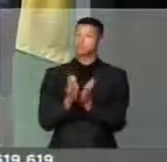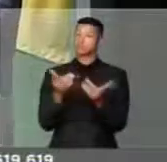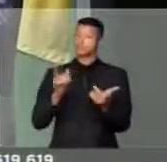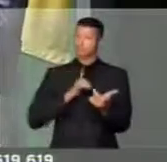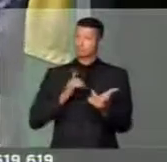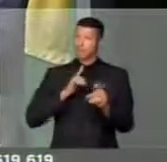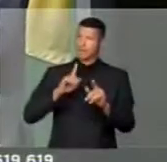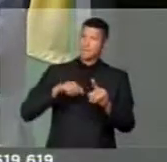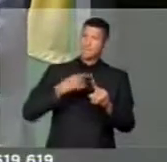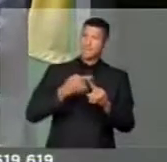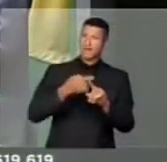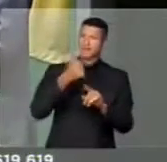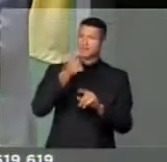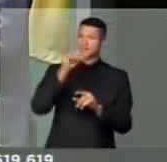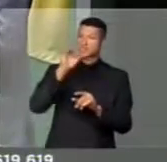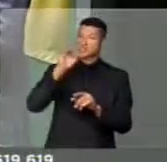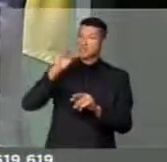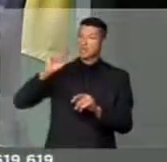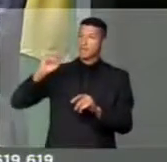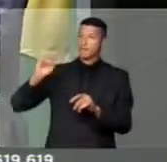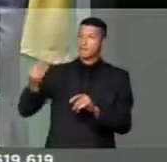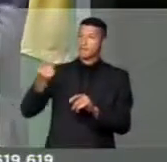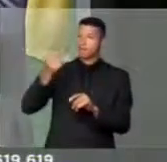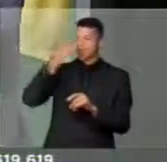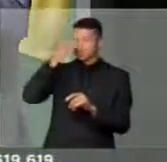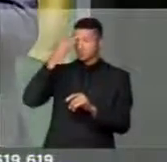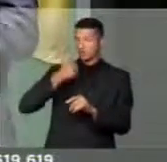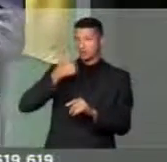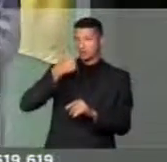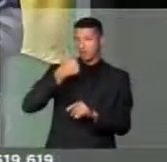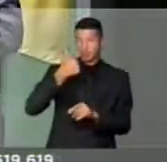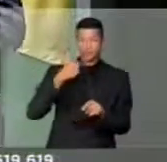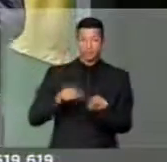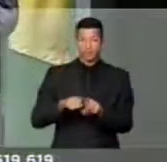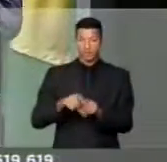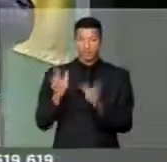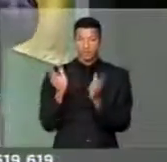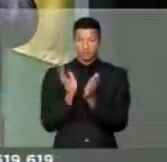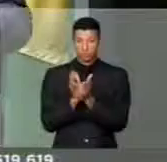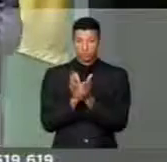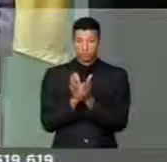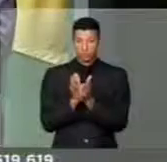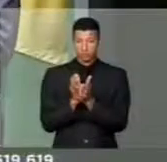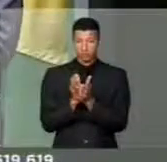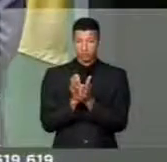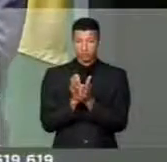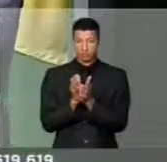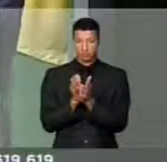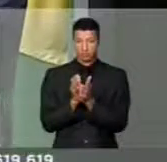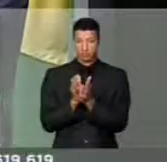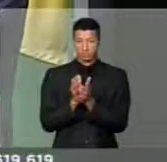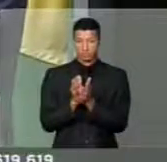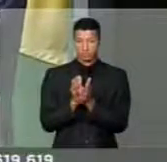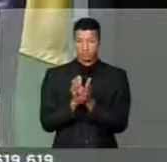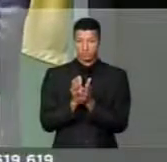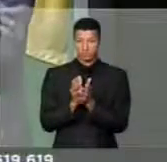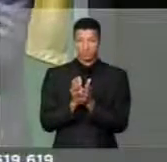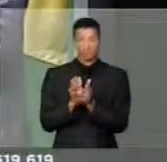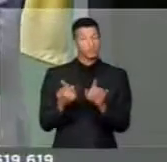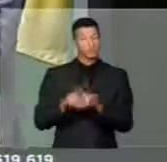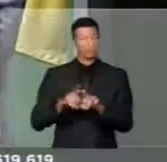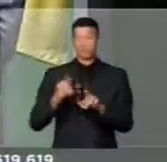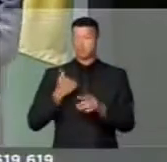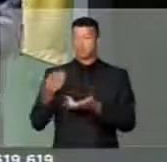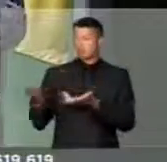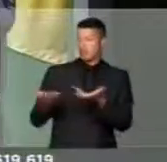tem mais de 100 mil seguidores, é um grupo apartidário, não tem partido político, não toma partido